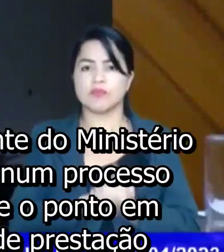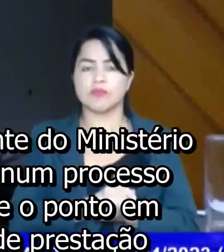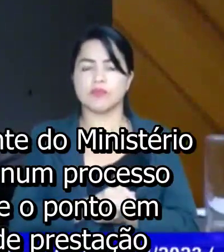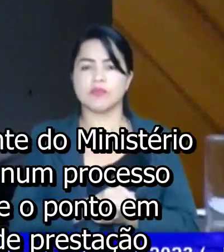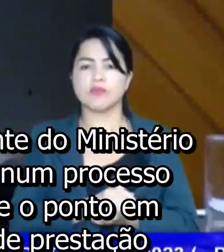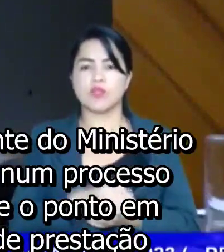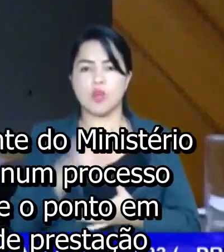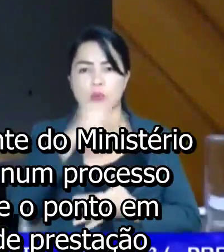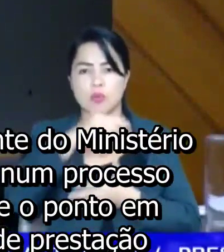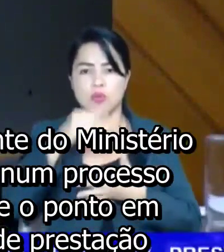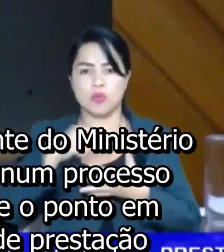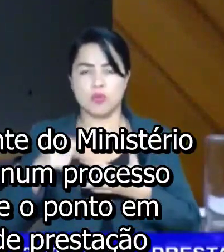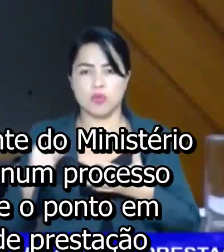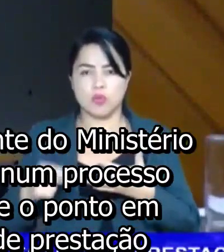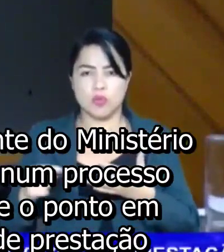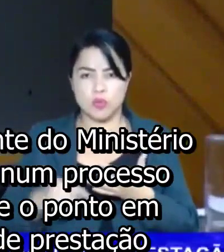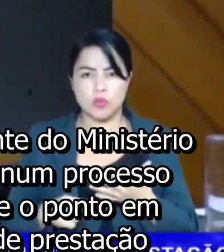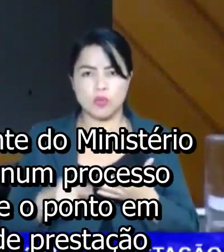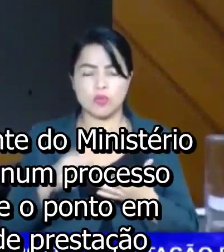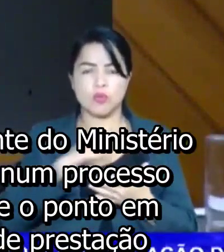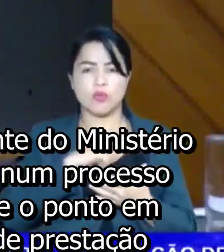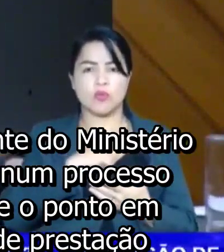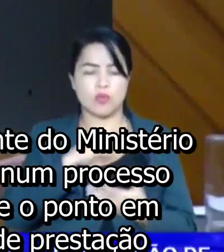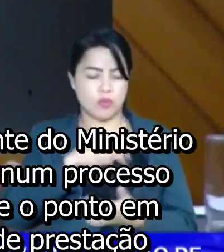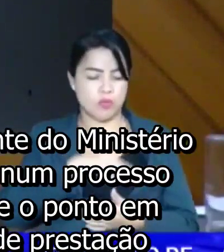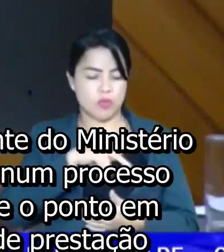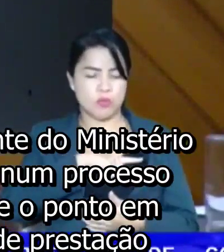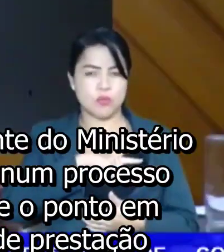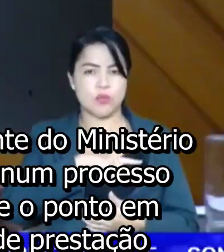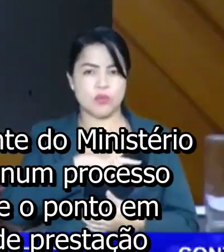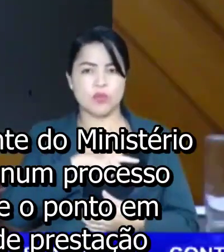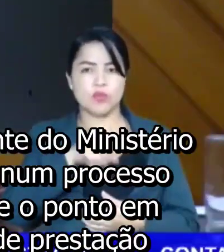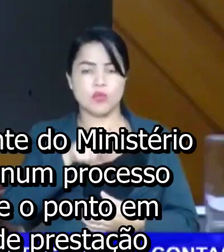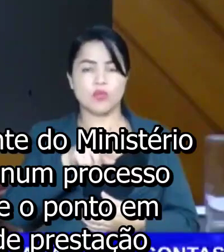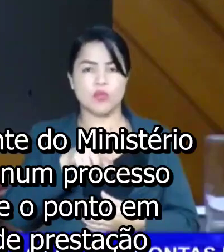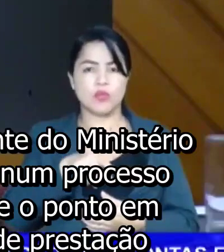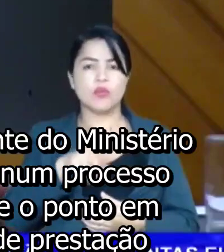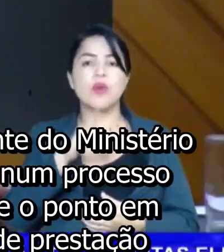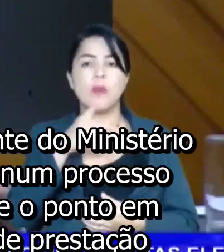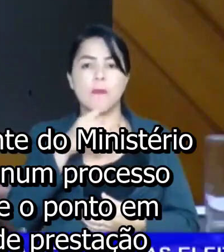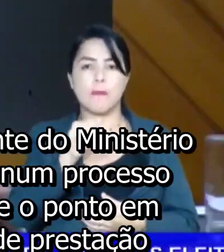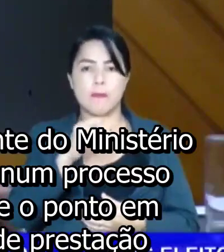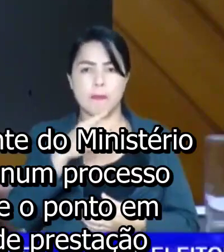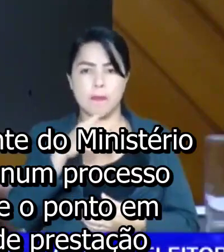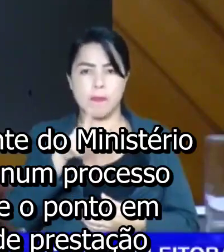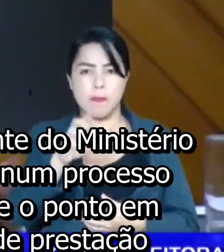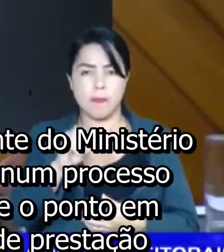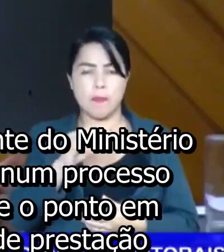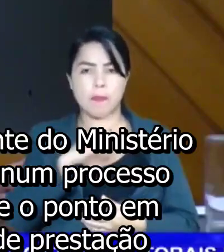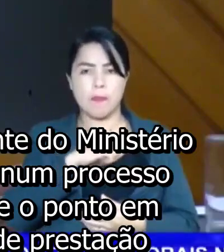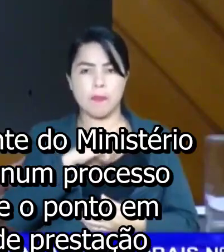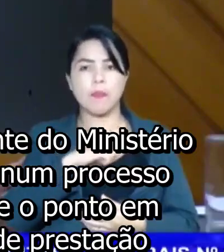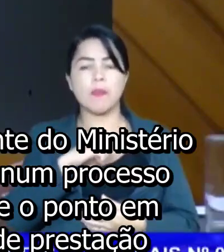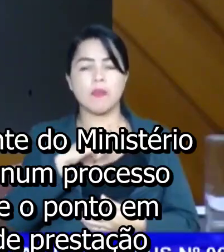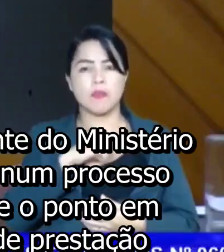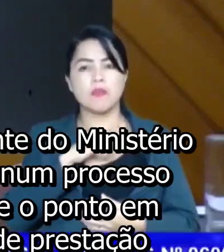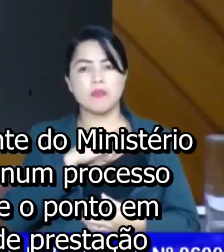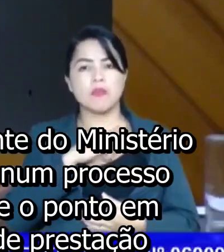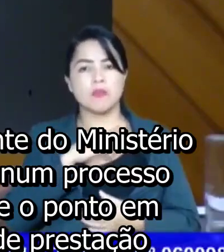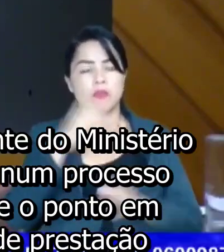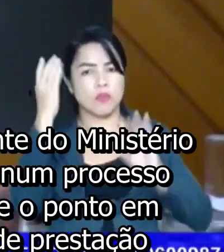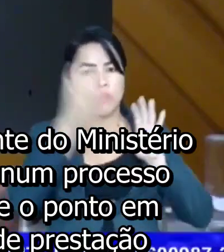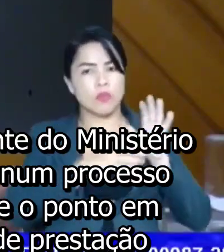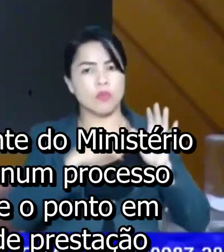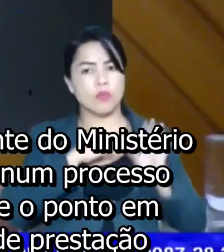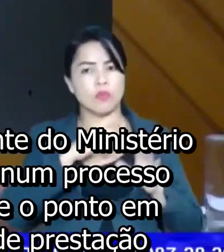mesa da doutora Paola, que agora está com a palavra. Doutora Paola faz leitura na tela de seu computador. Essa situação ela foi posta no processo